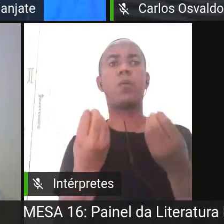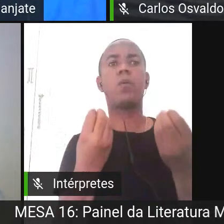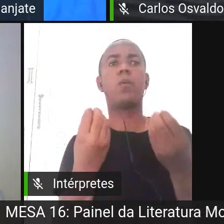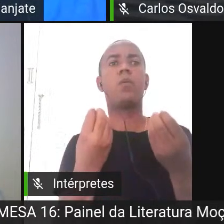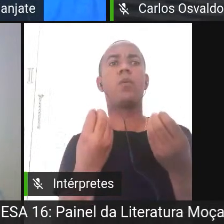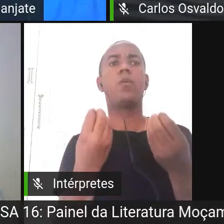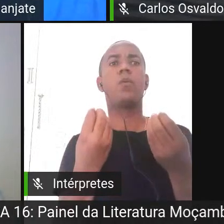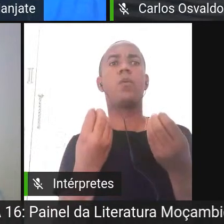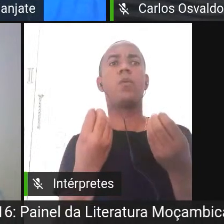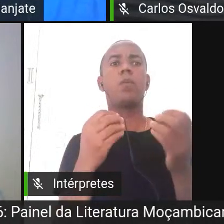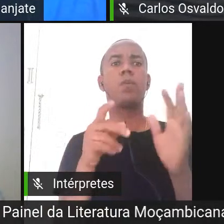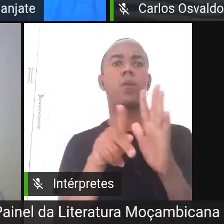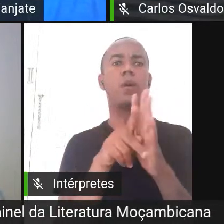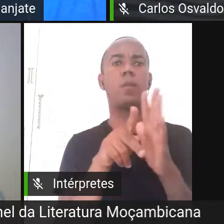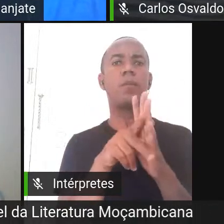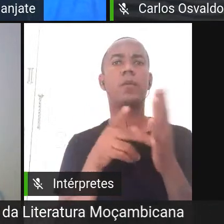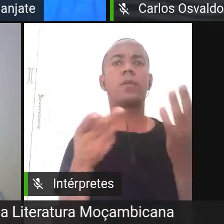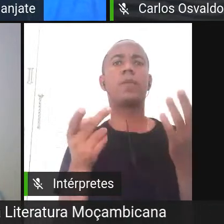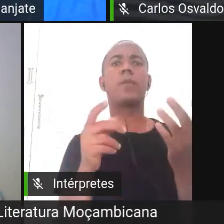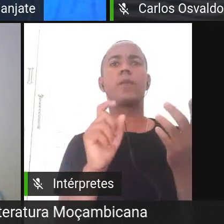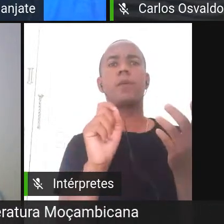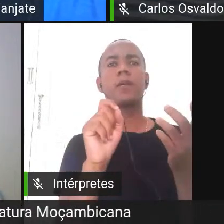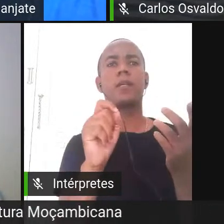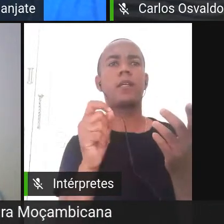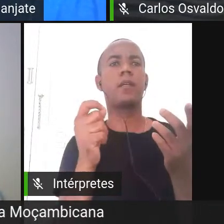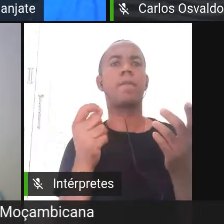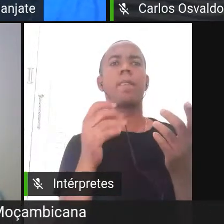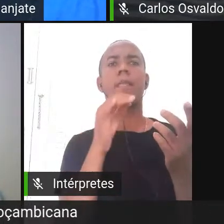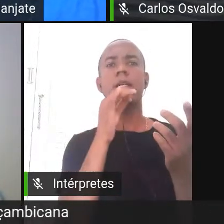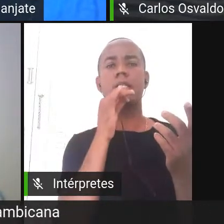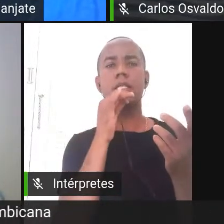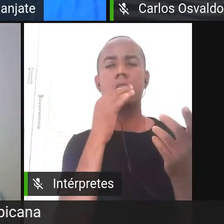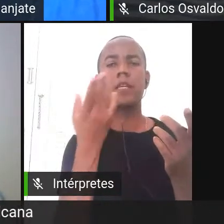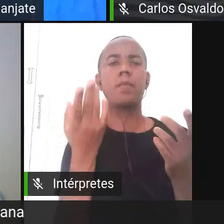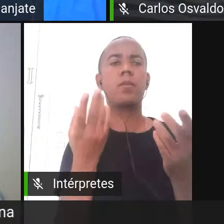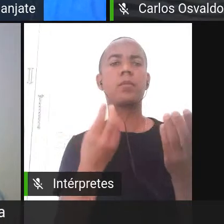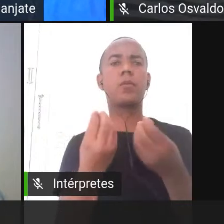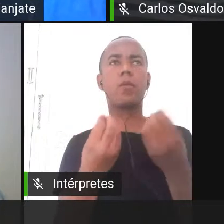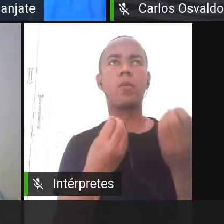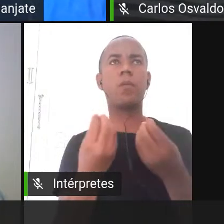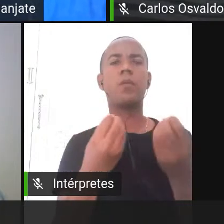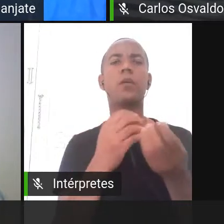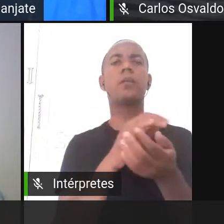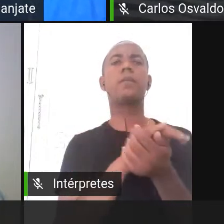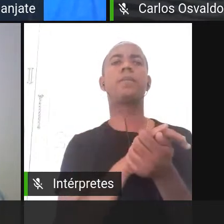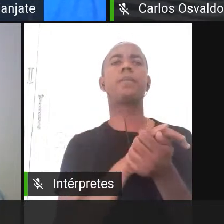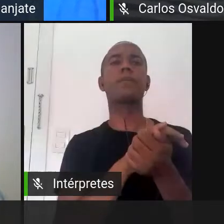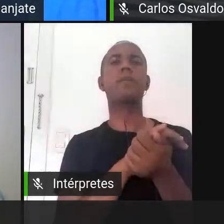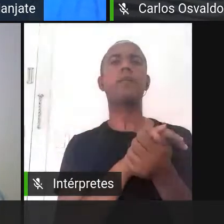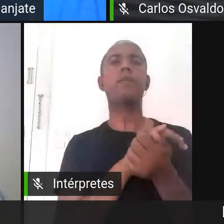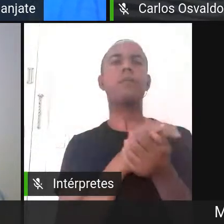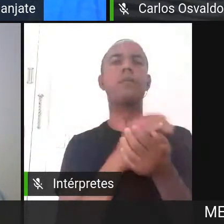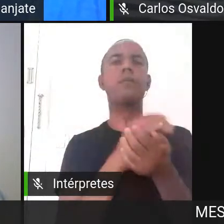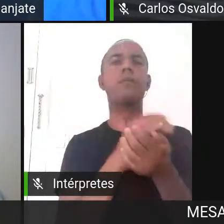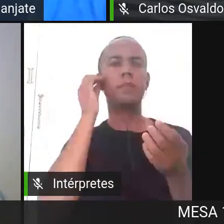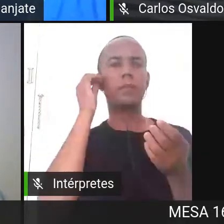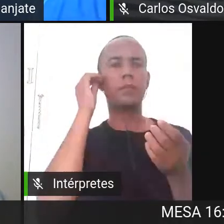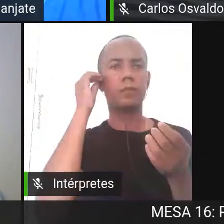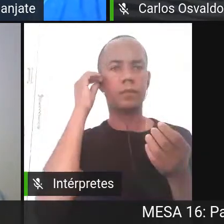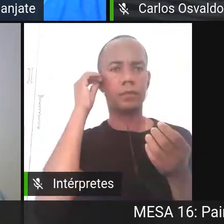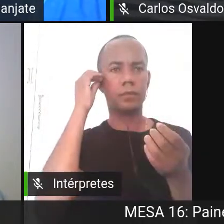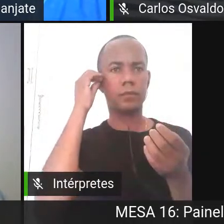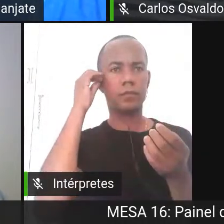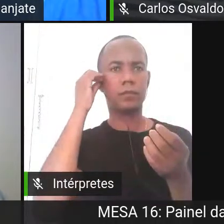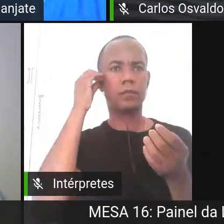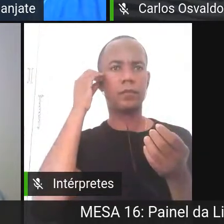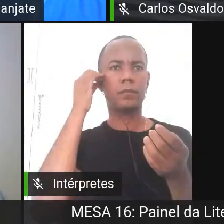que, mesmo tratando de questões muito, muito pessoais enquanto nação, se bem tratadas do ponto de vista estético, como foi o